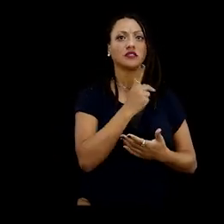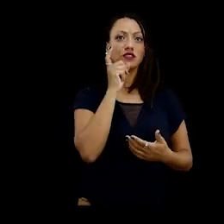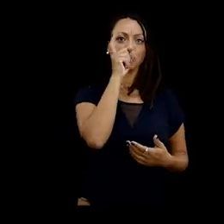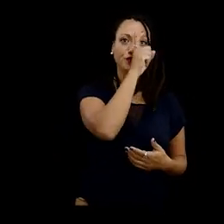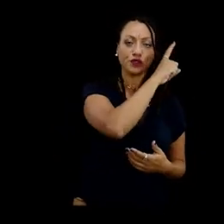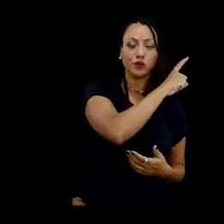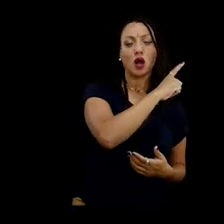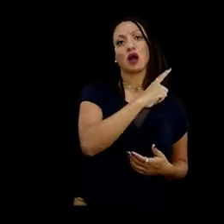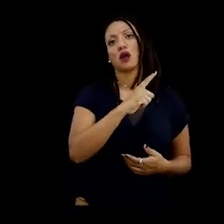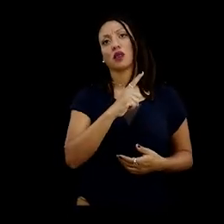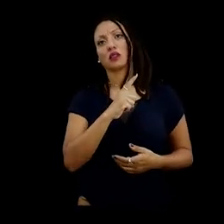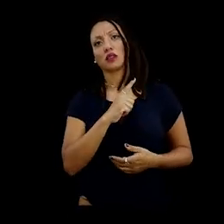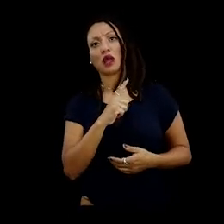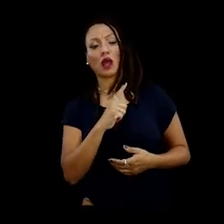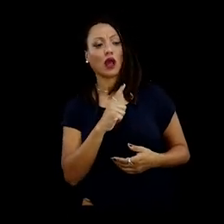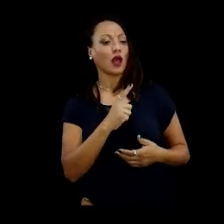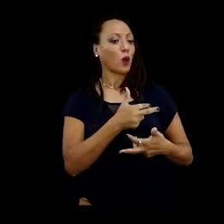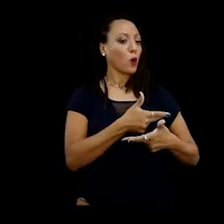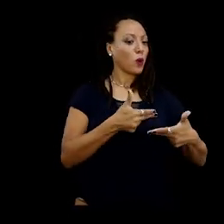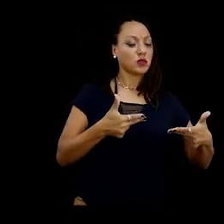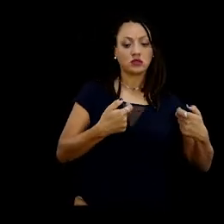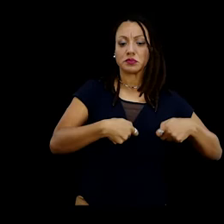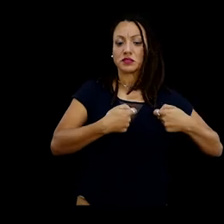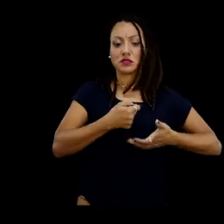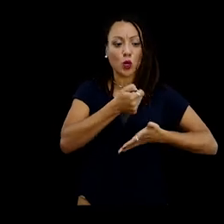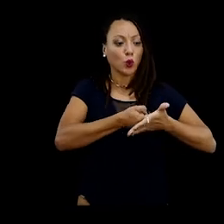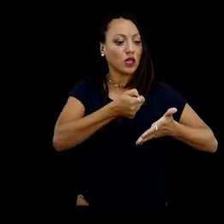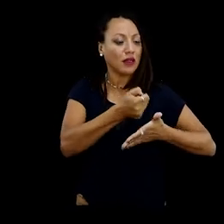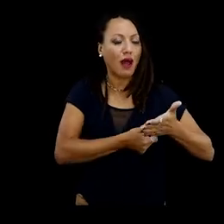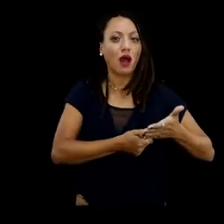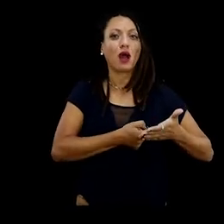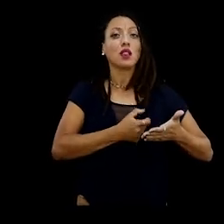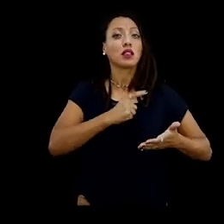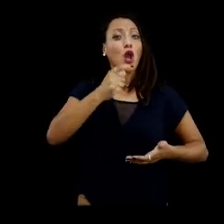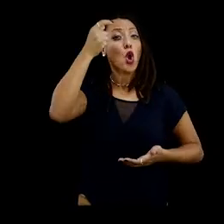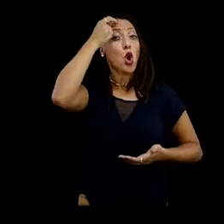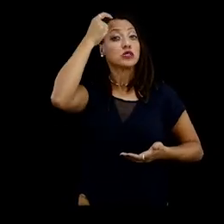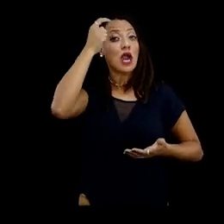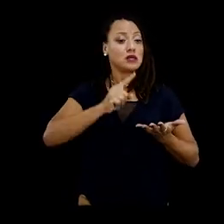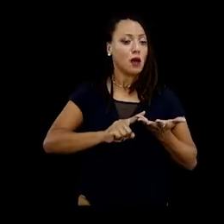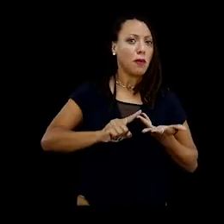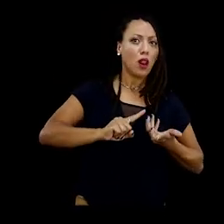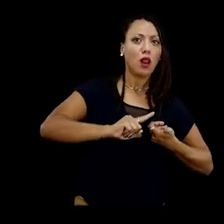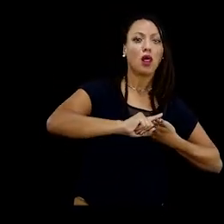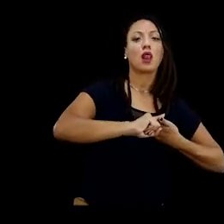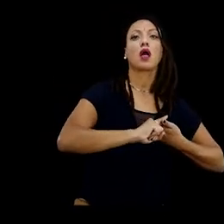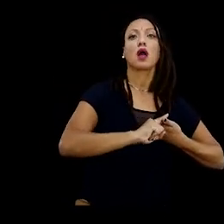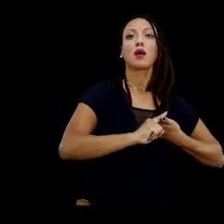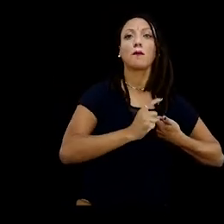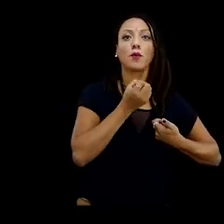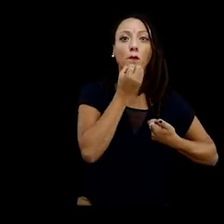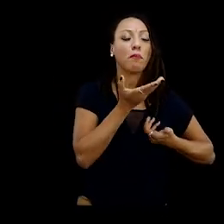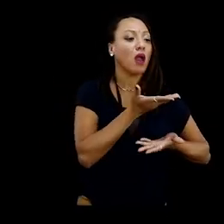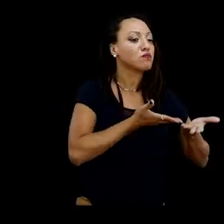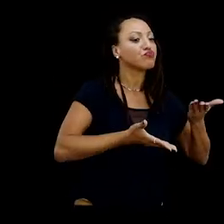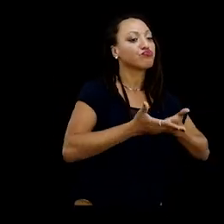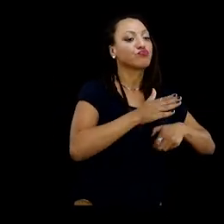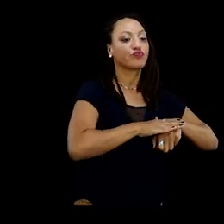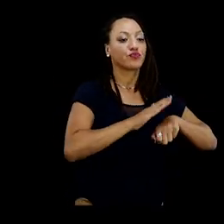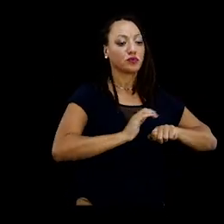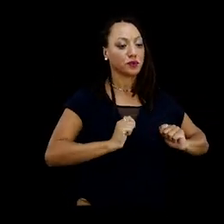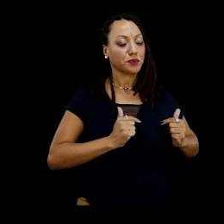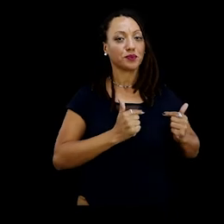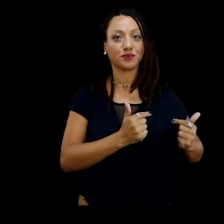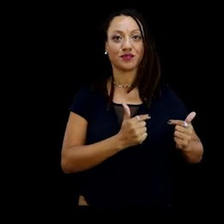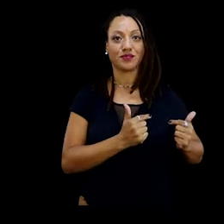mesmo, sucesso, e preciso lutar pelo bem-estar coletivo. Essa é a diferença.